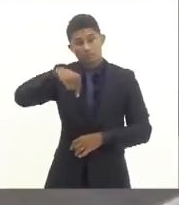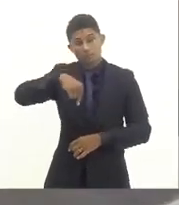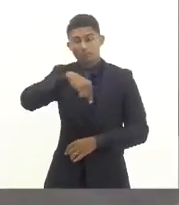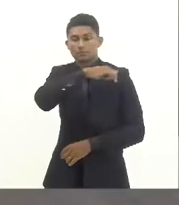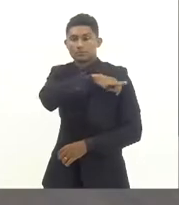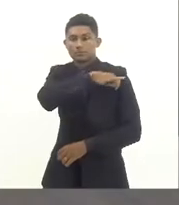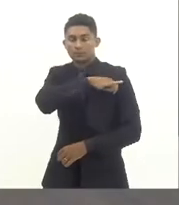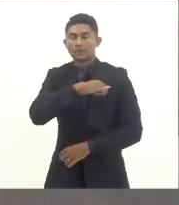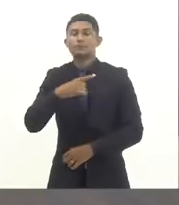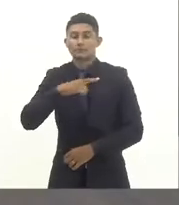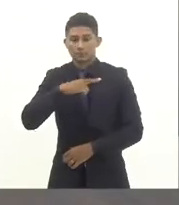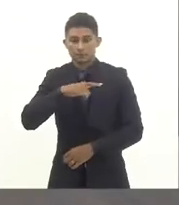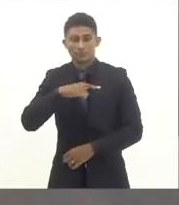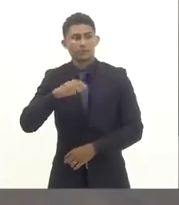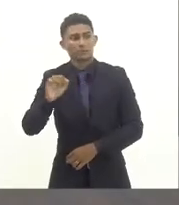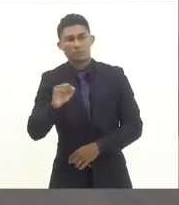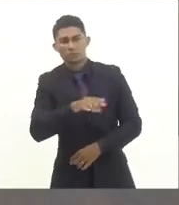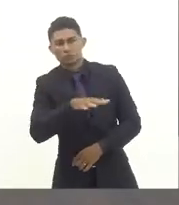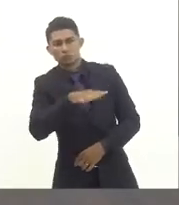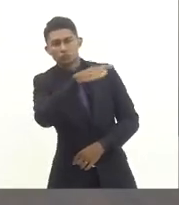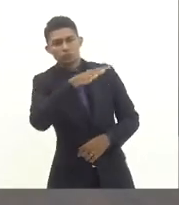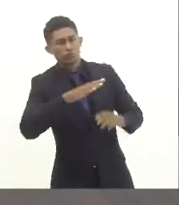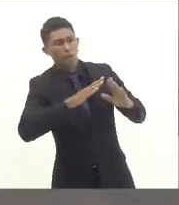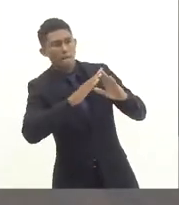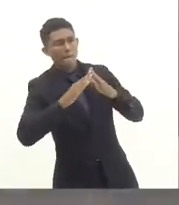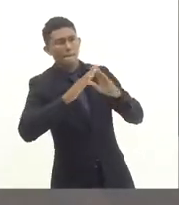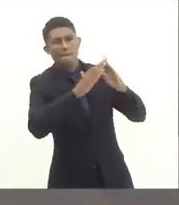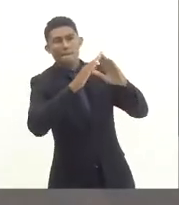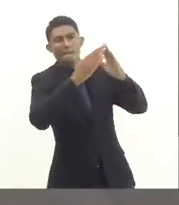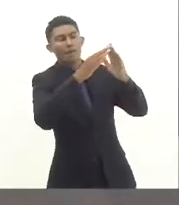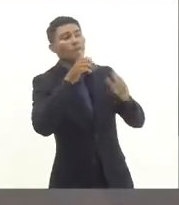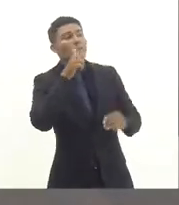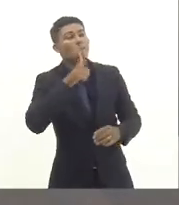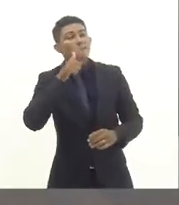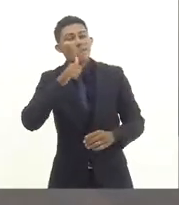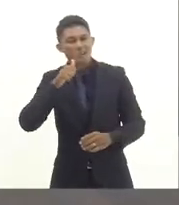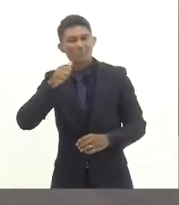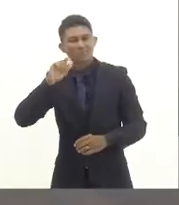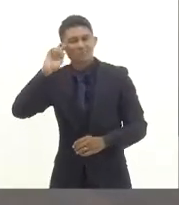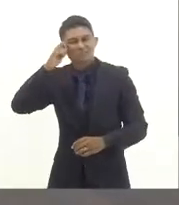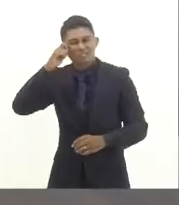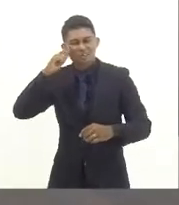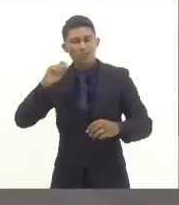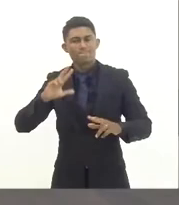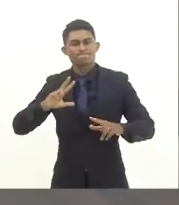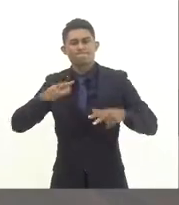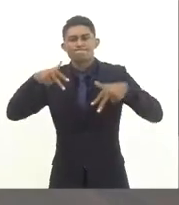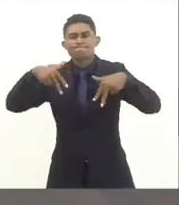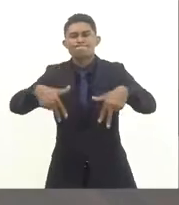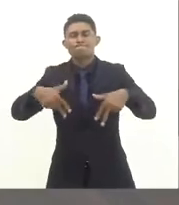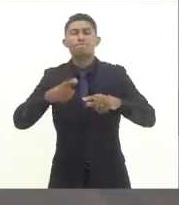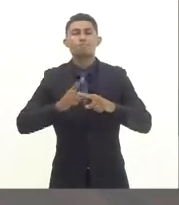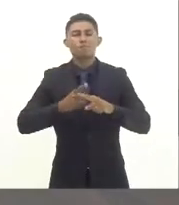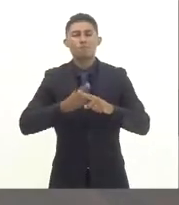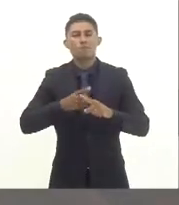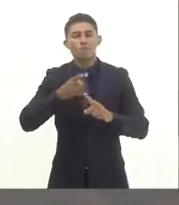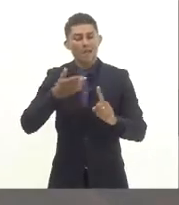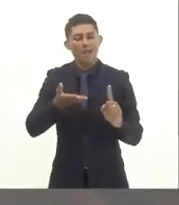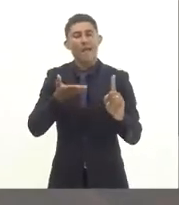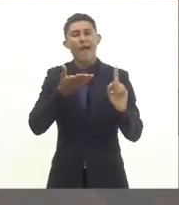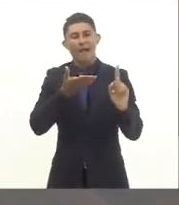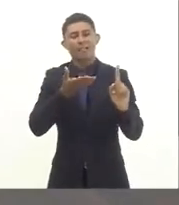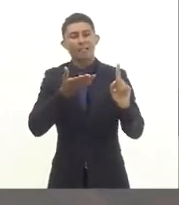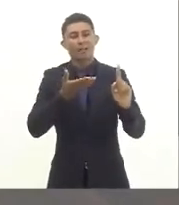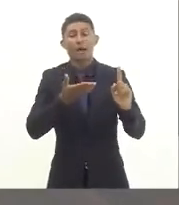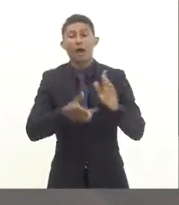de Janeiro nas favelas principalmente protagonismo da Oi Negra vi ela foi uma protagonista E isso